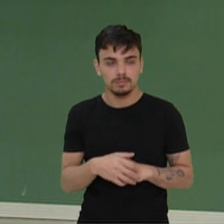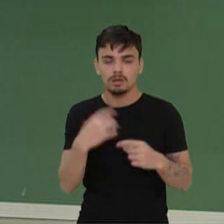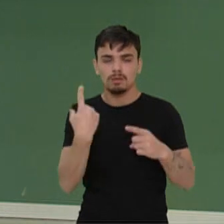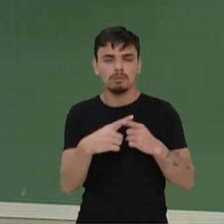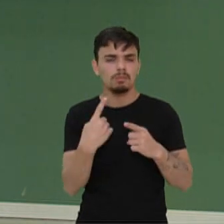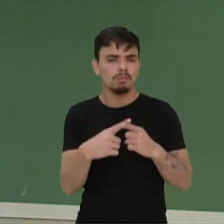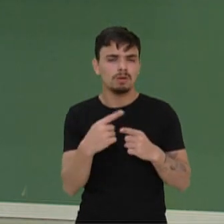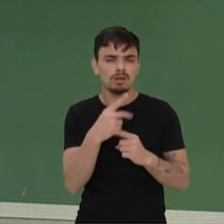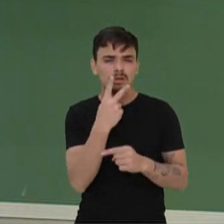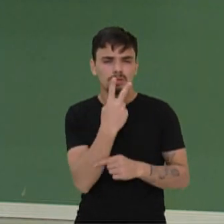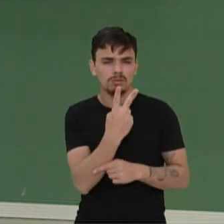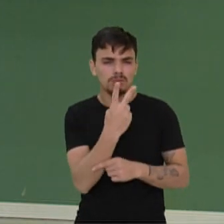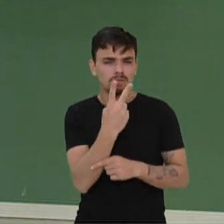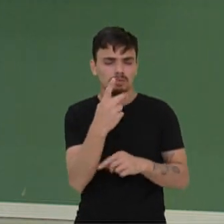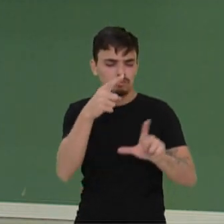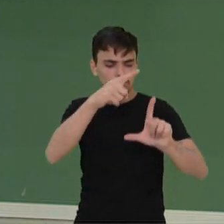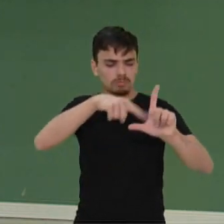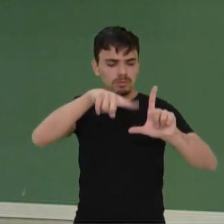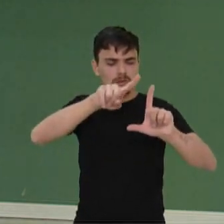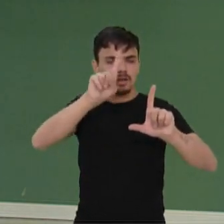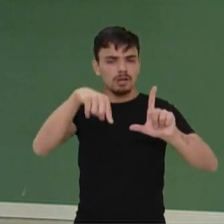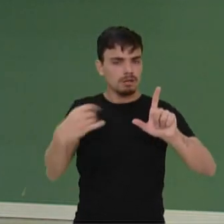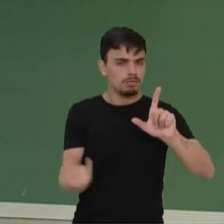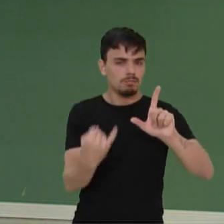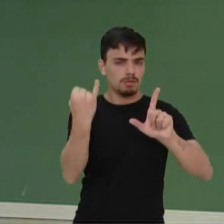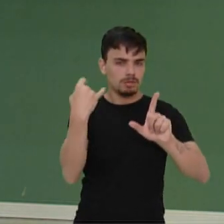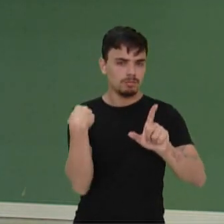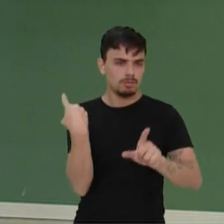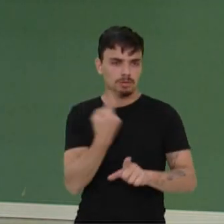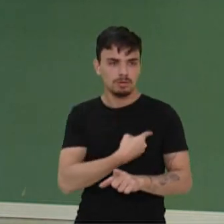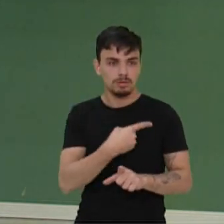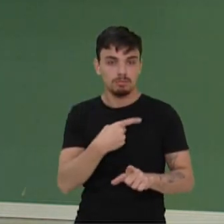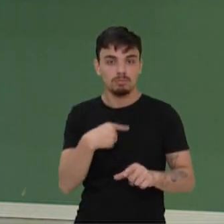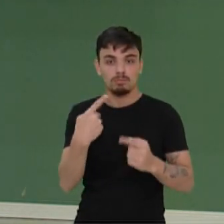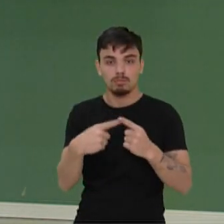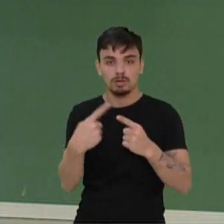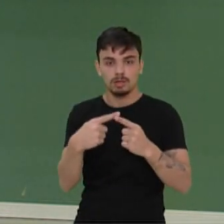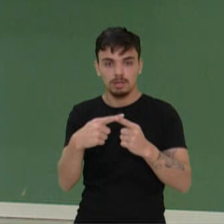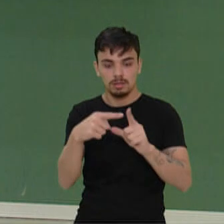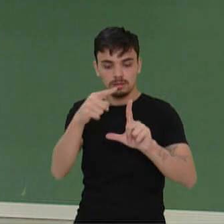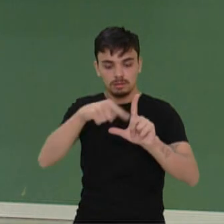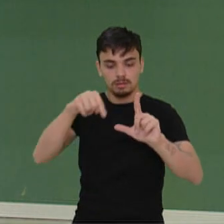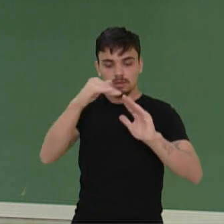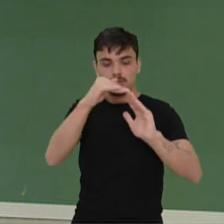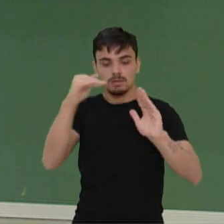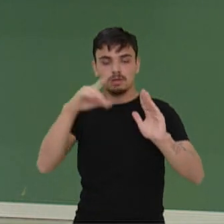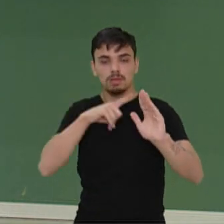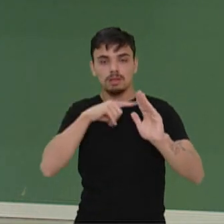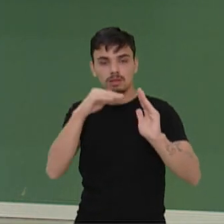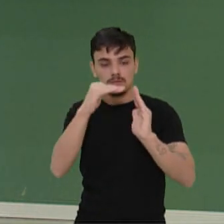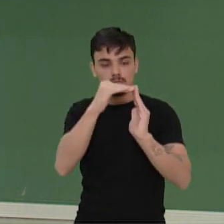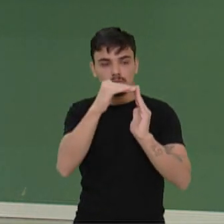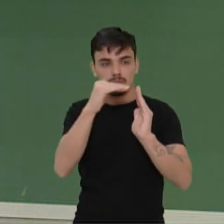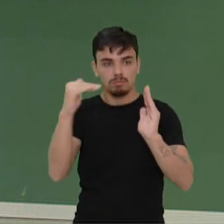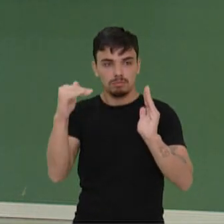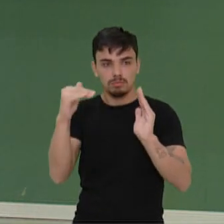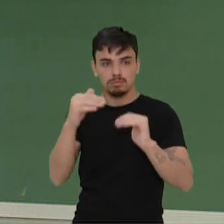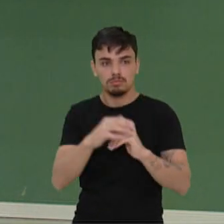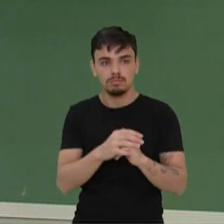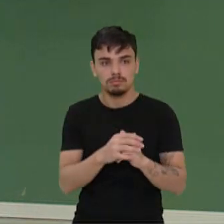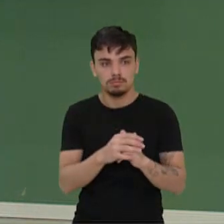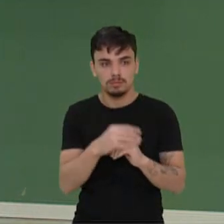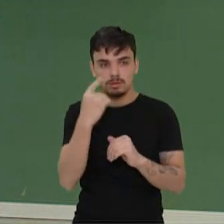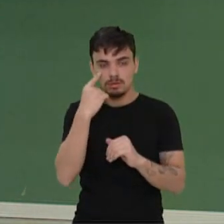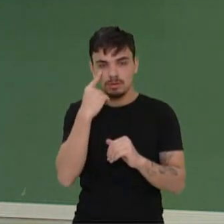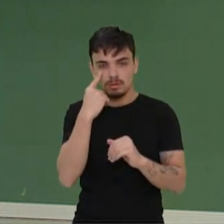que que o vértice ele é bem importante para a gente? Porque em cima do vértice passa uma reta vertical, né, que é esse